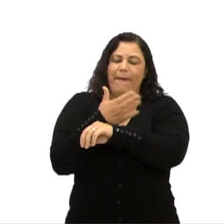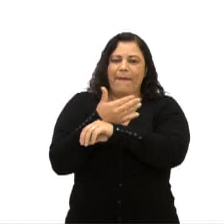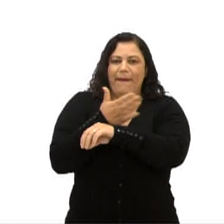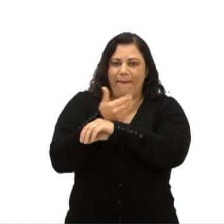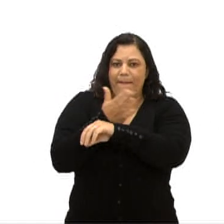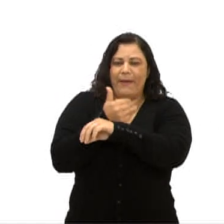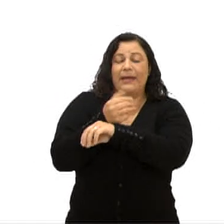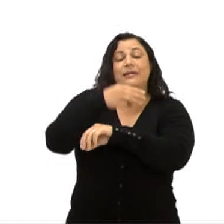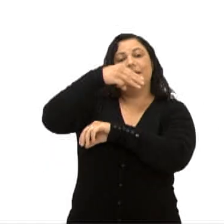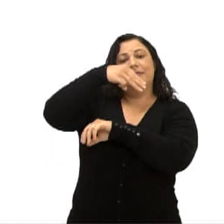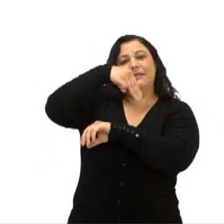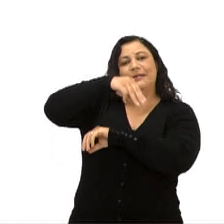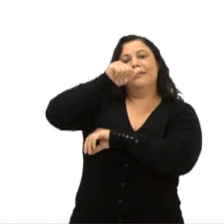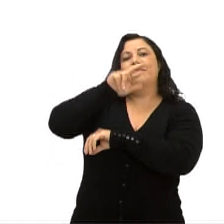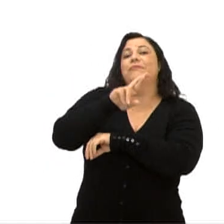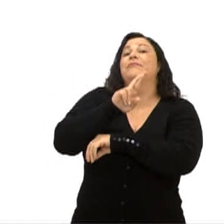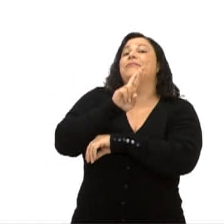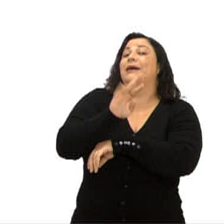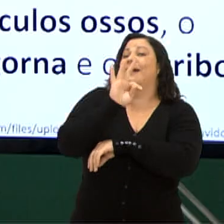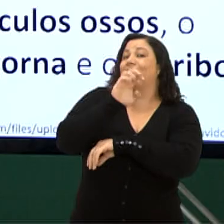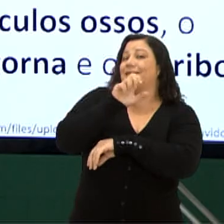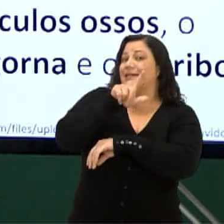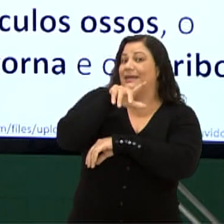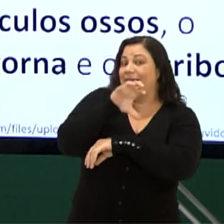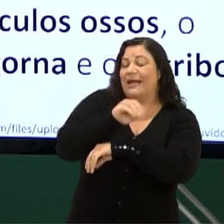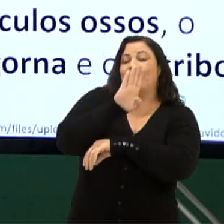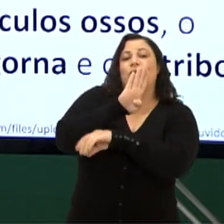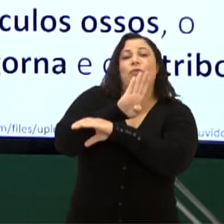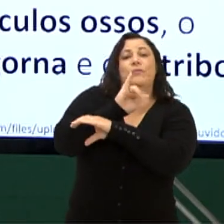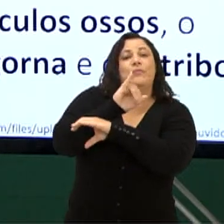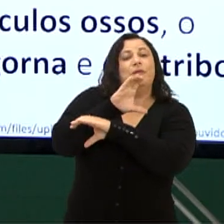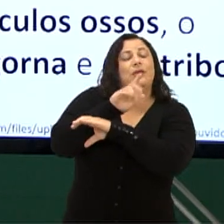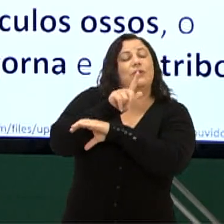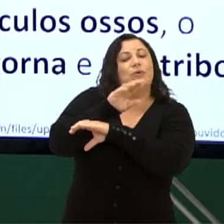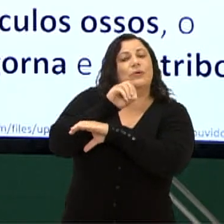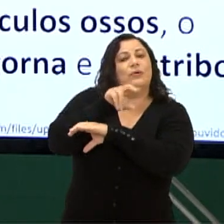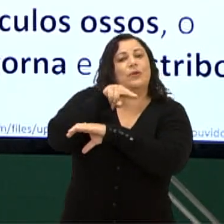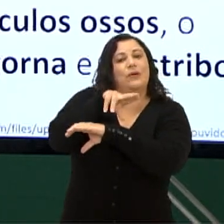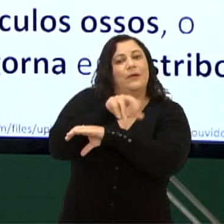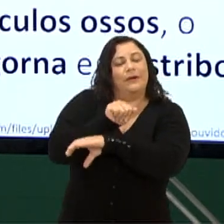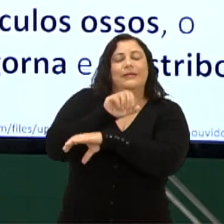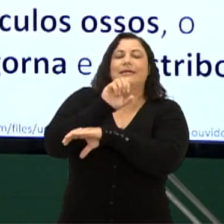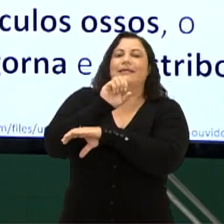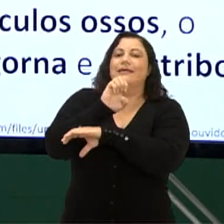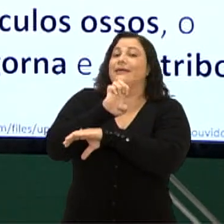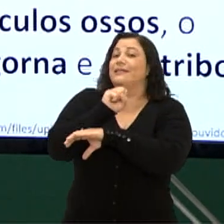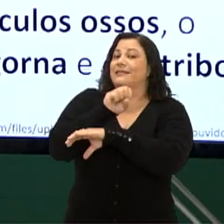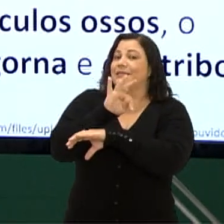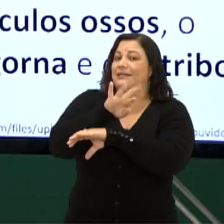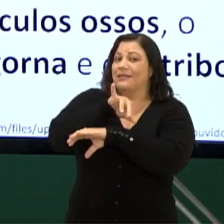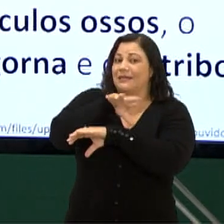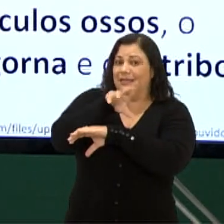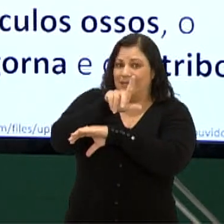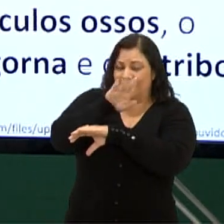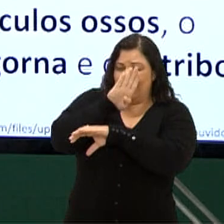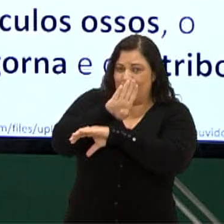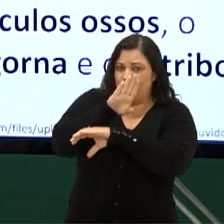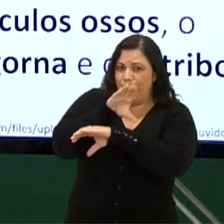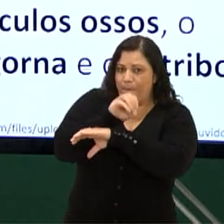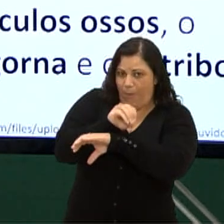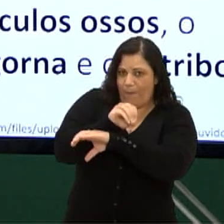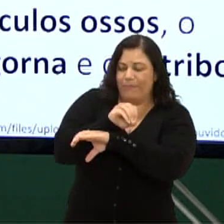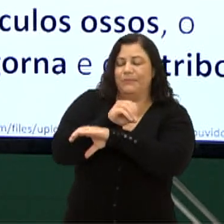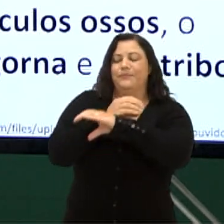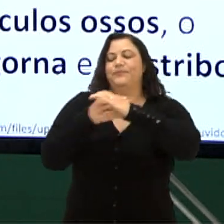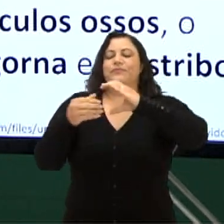Martelo, bigorna e estribo. Nessa ordem. Então, a membrana timpânica recebe a vibração, ela vibra.